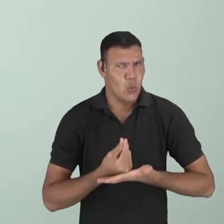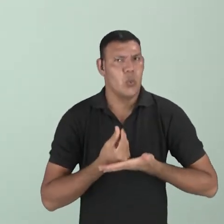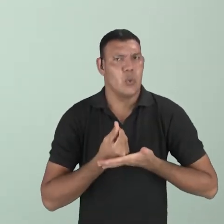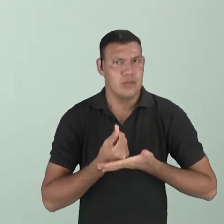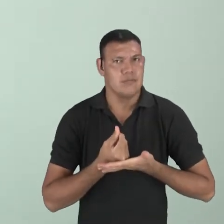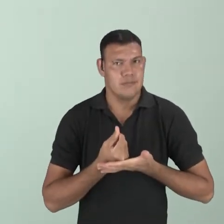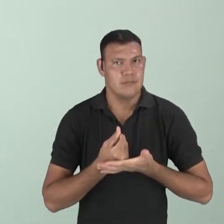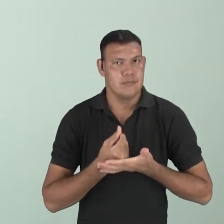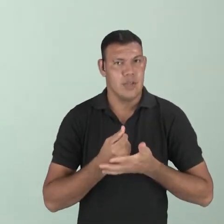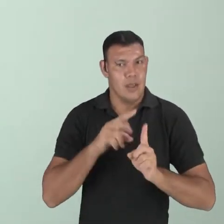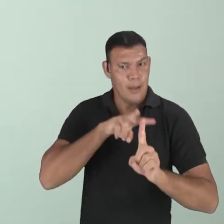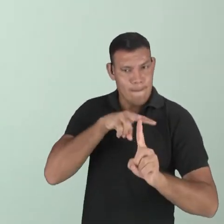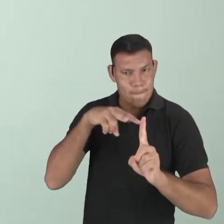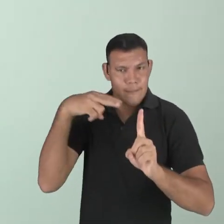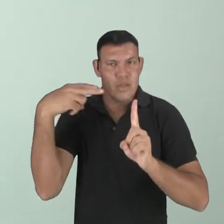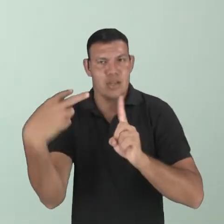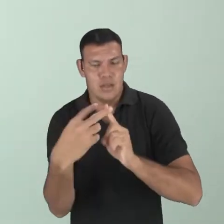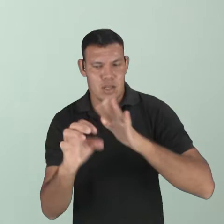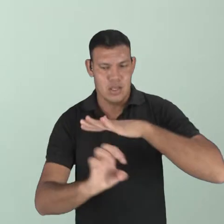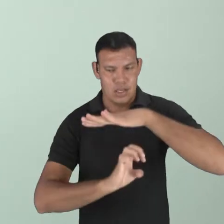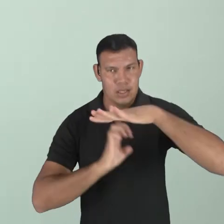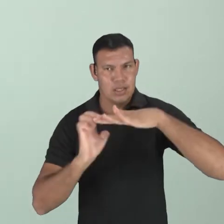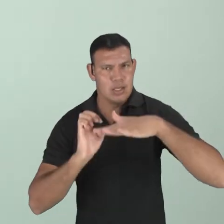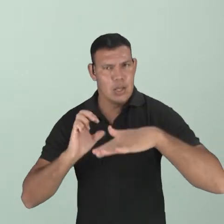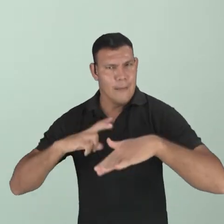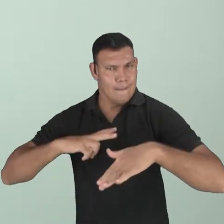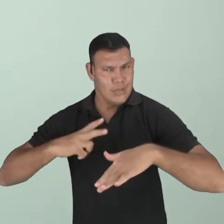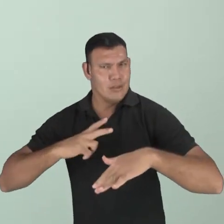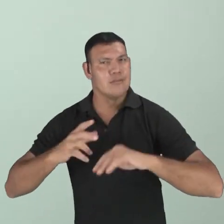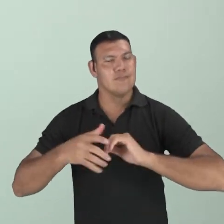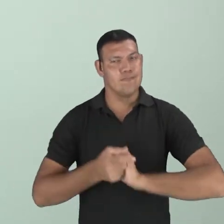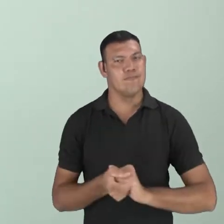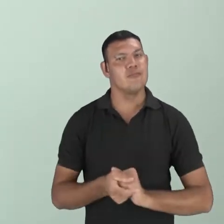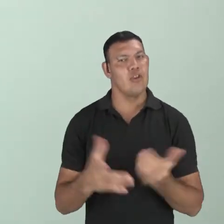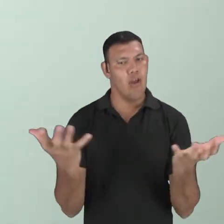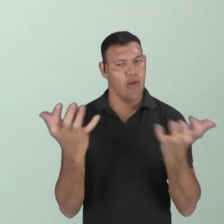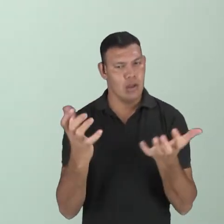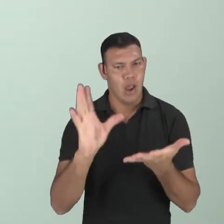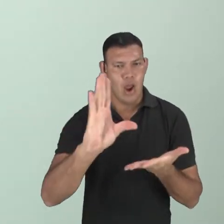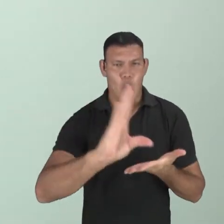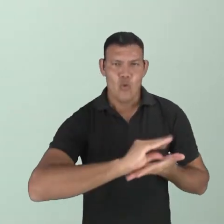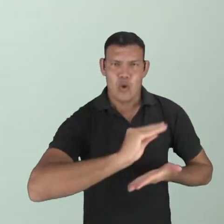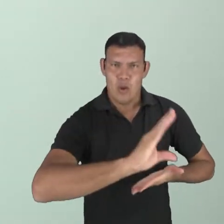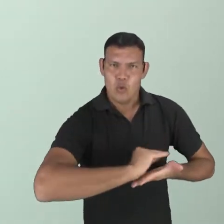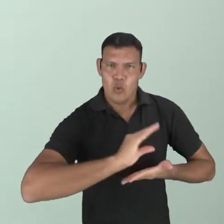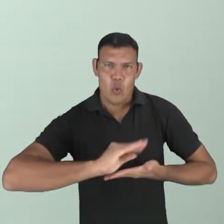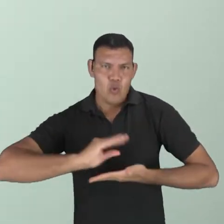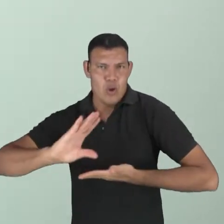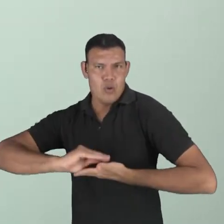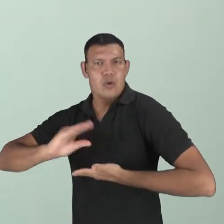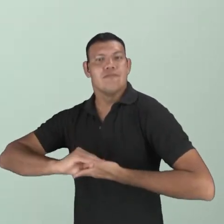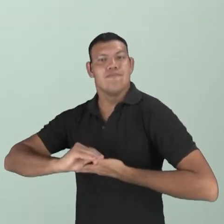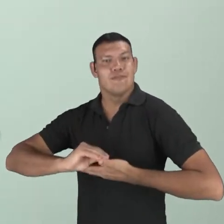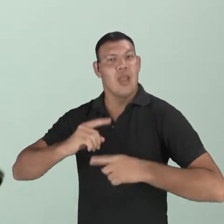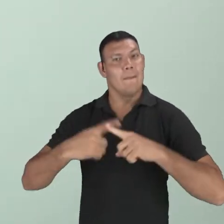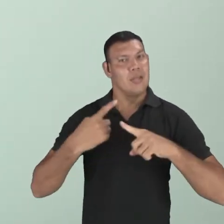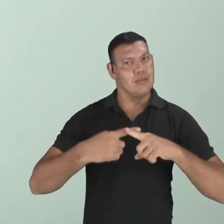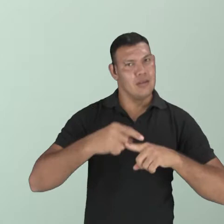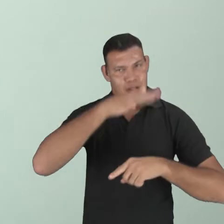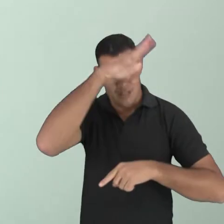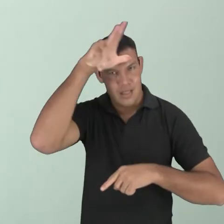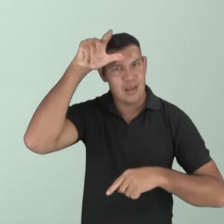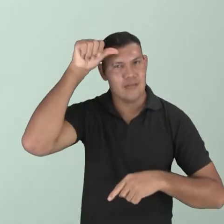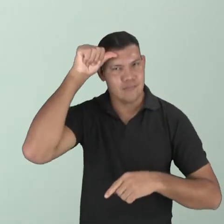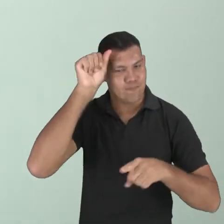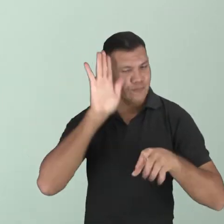que a visão dessas empresas privadas, elas visam bastante o lucro, é porque a Amazônia, de uma certa forma, ela pode beneficiar